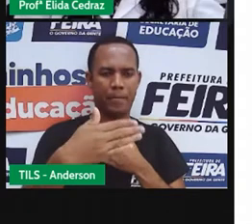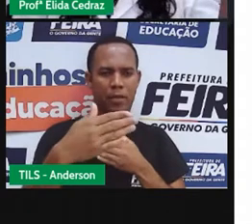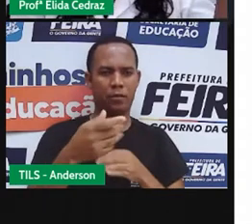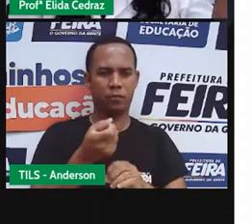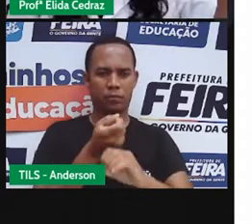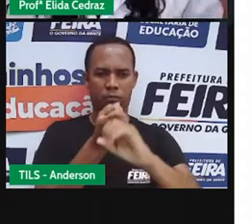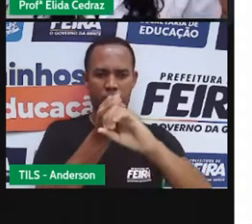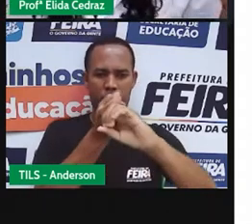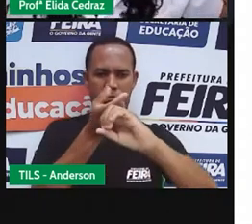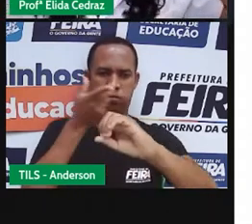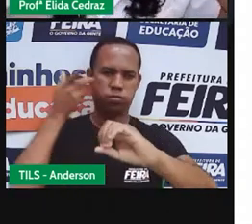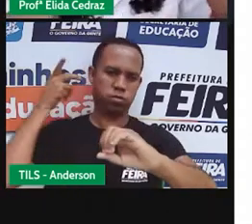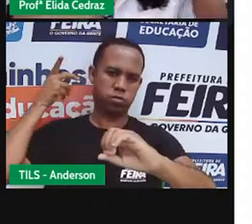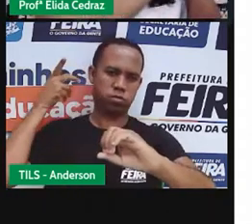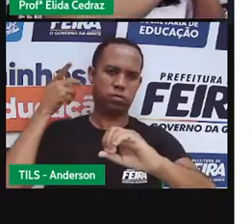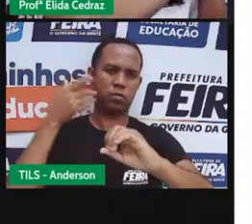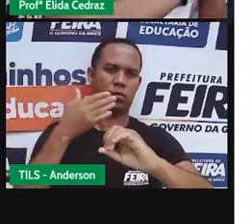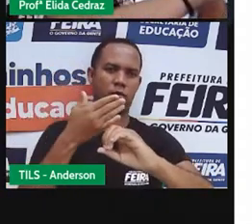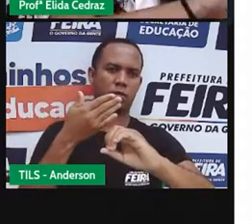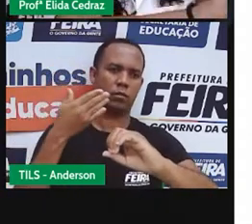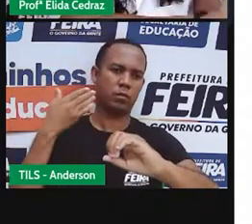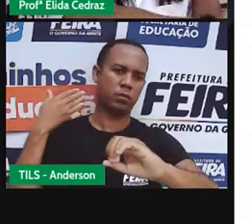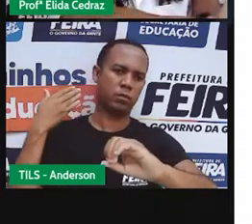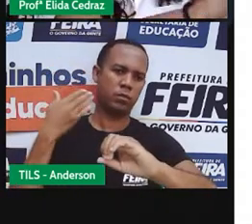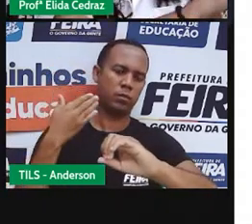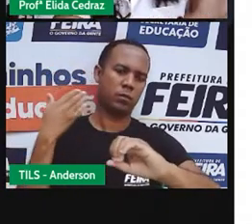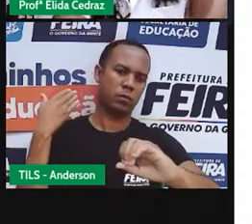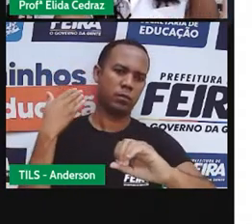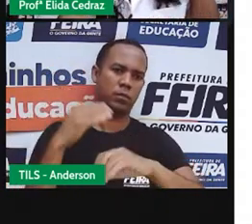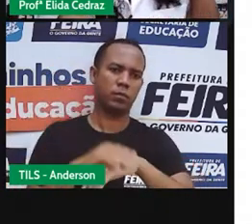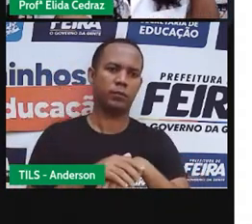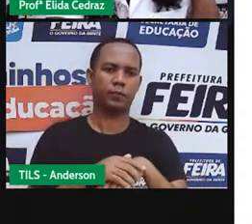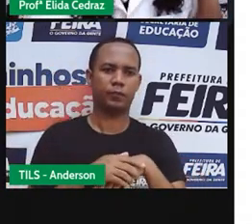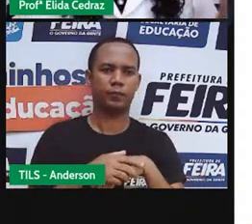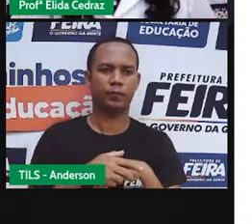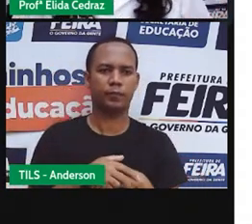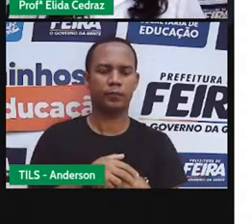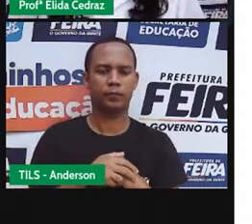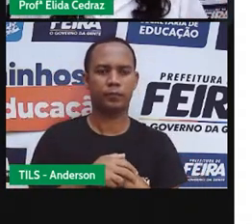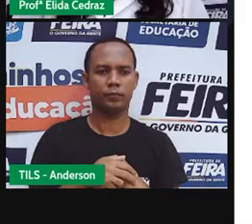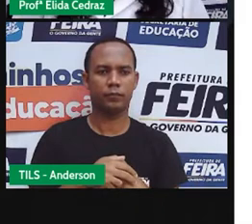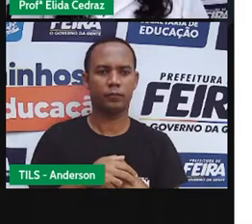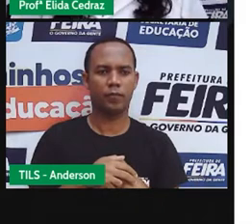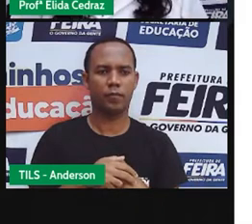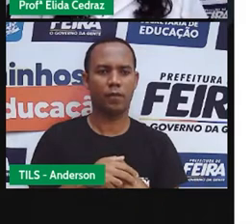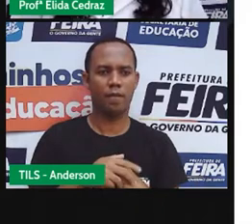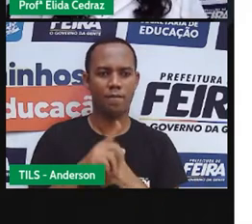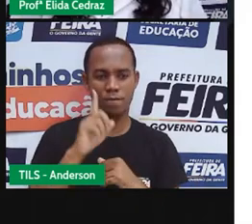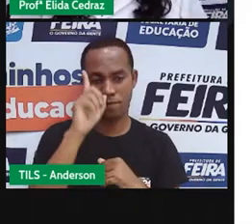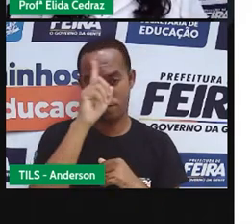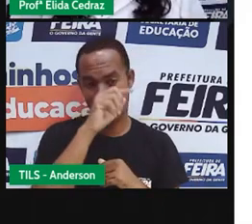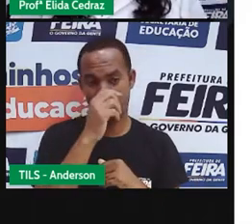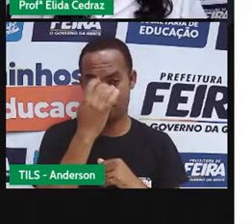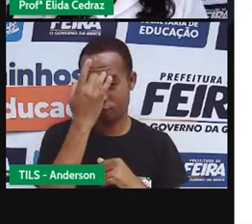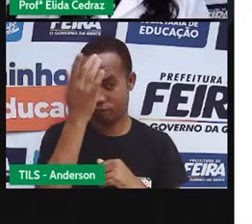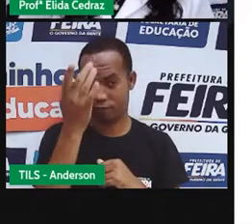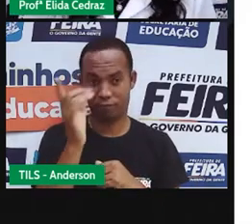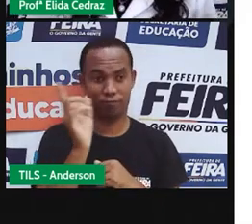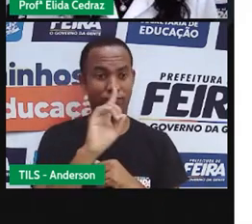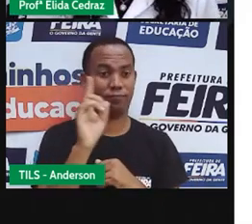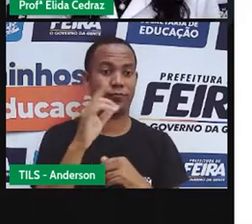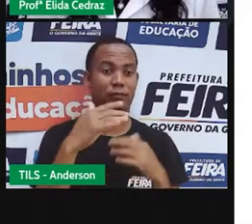próximo. Aí a criança vai crescendo e vai distanciando mais. Para também não ficar muito fácil, né,